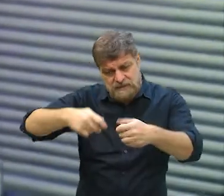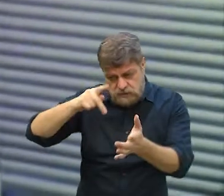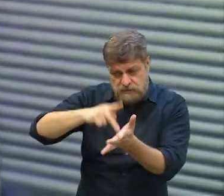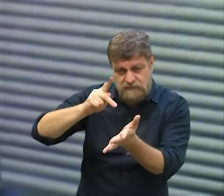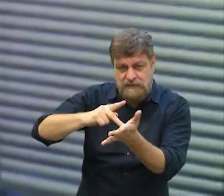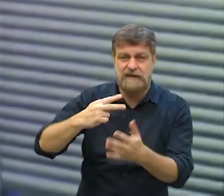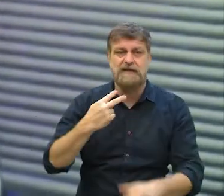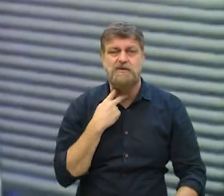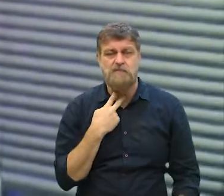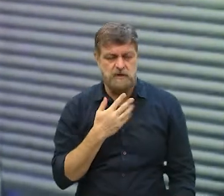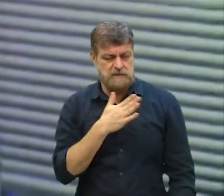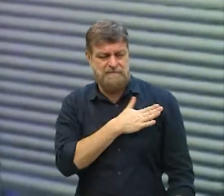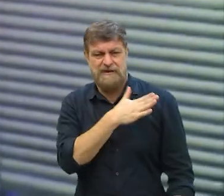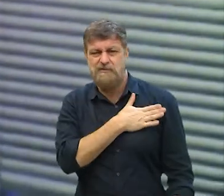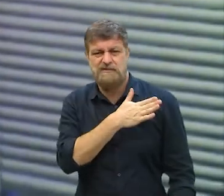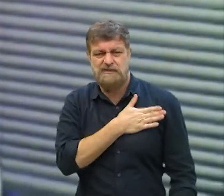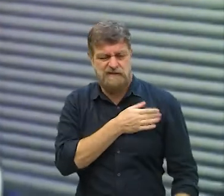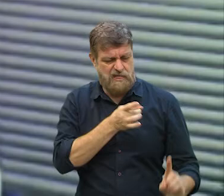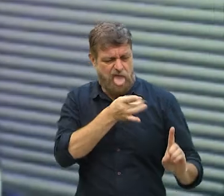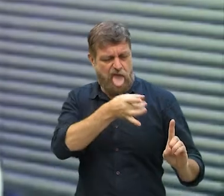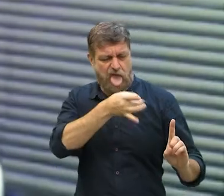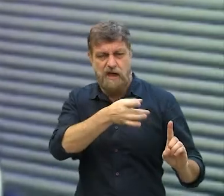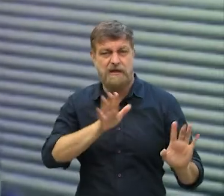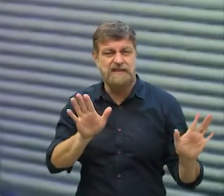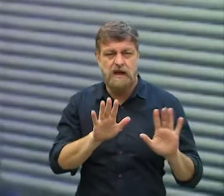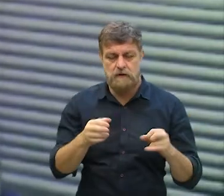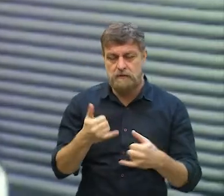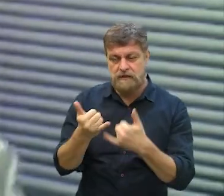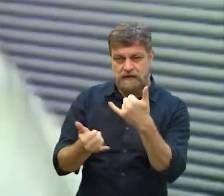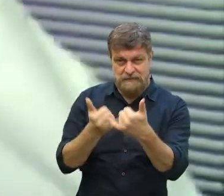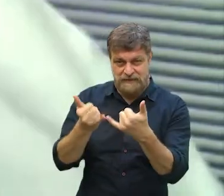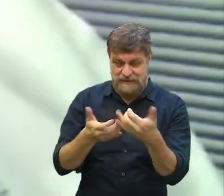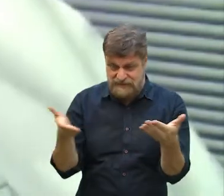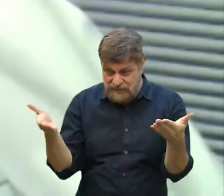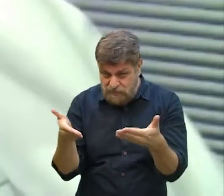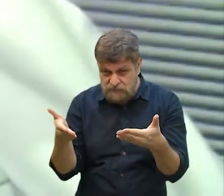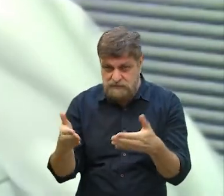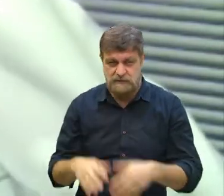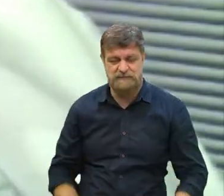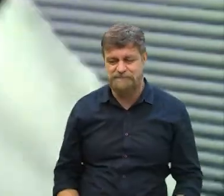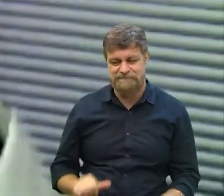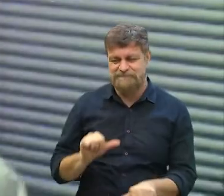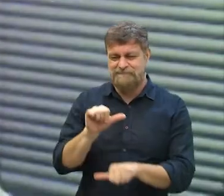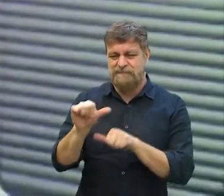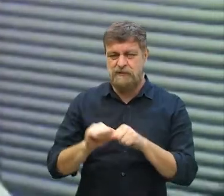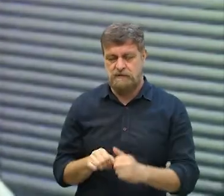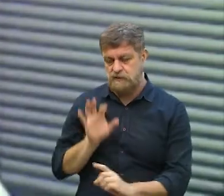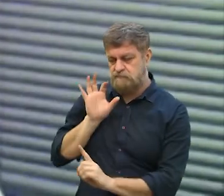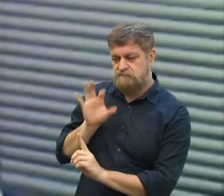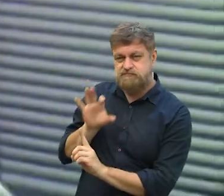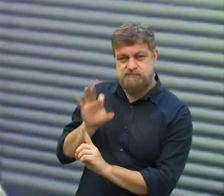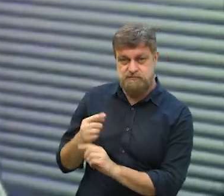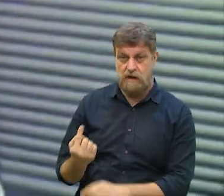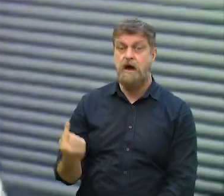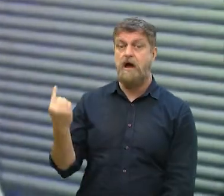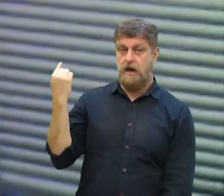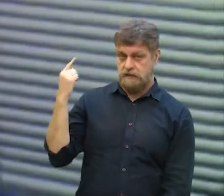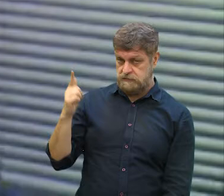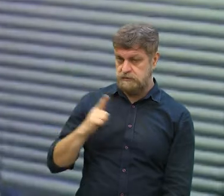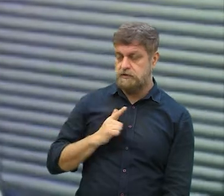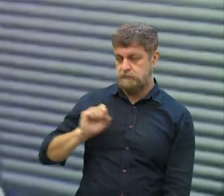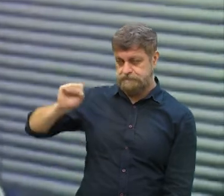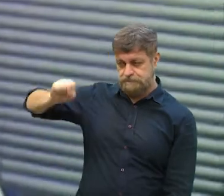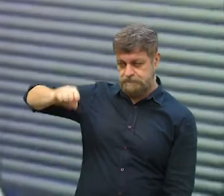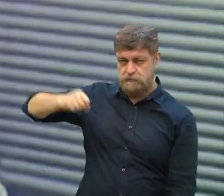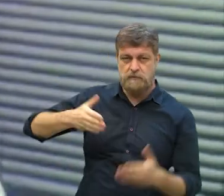feito mesmo, para não ter muito preconceito. Então, acho que a questão da brincadeira, talvez hoje ela não tenha o mesmo impacto negativo que teria no